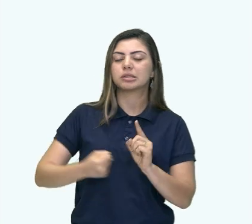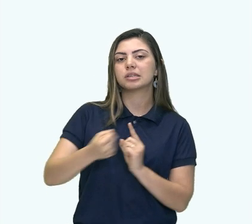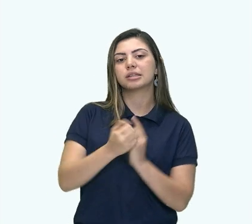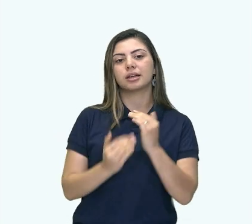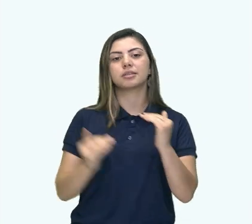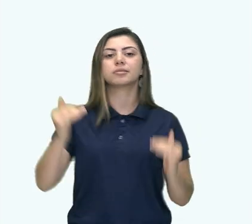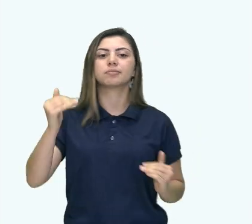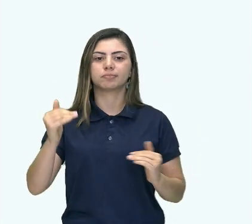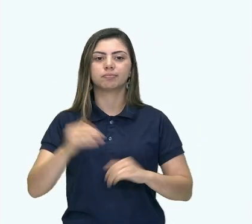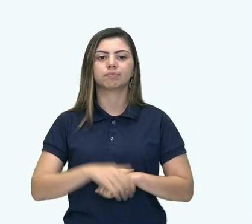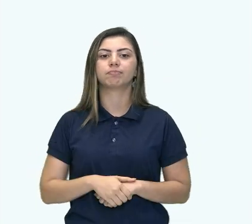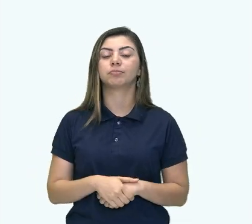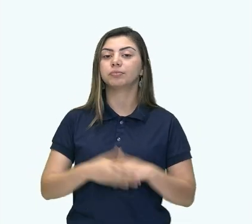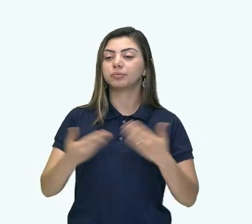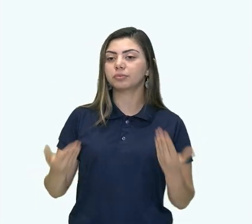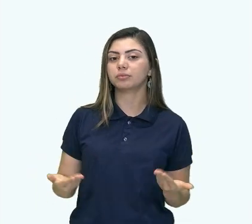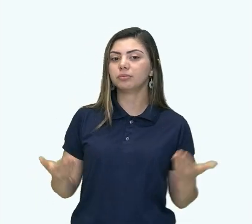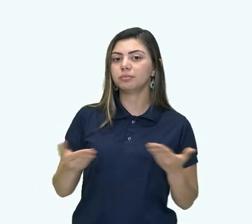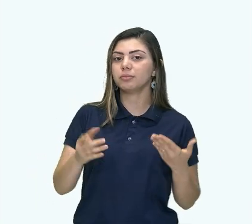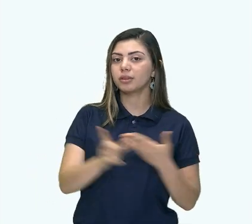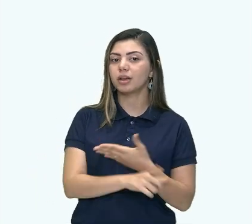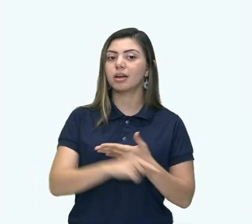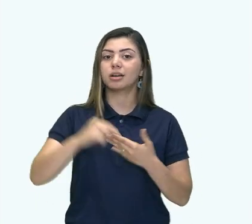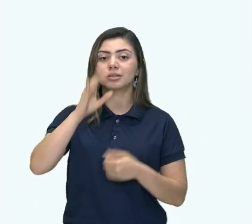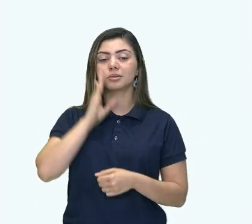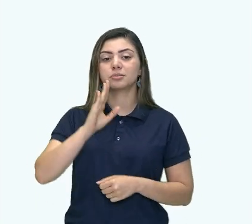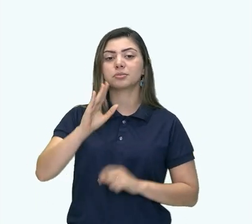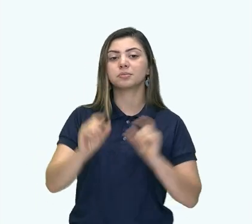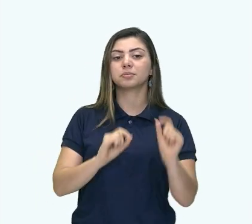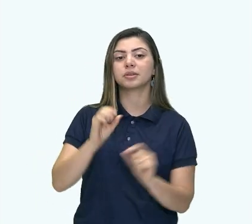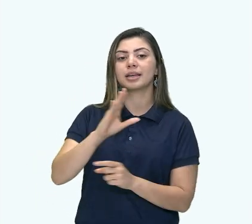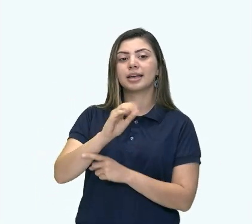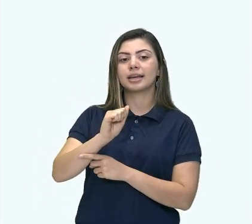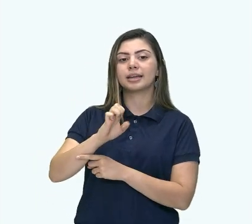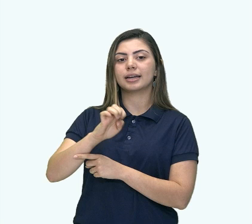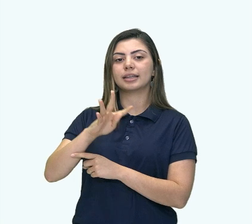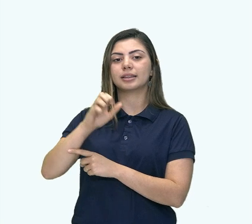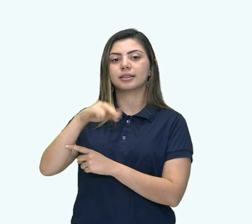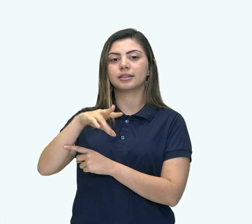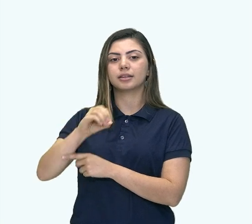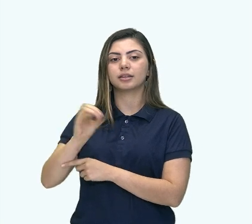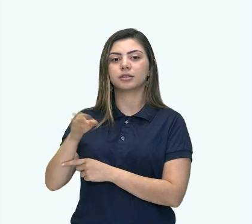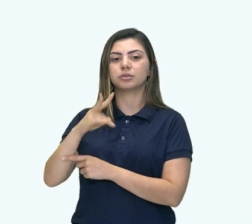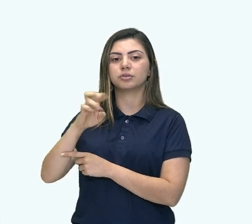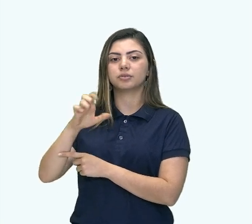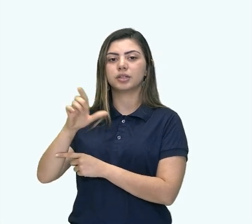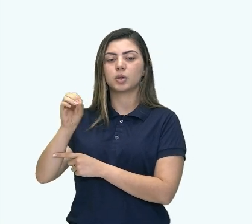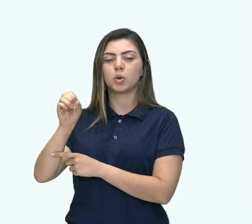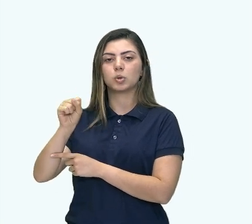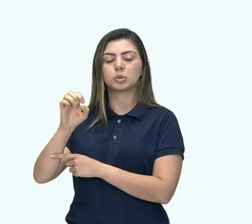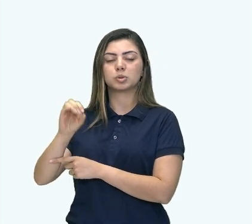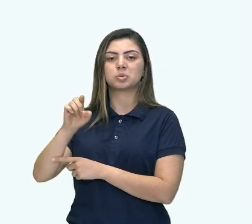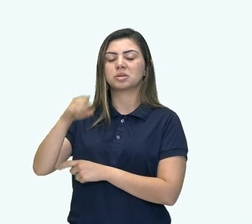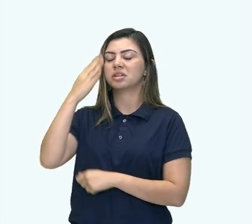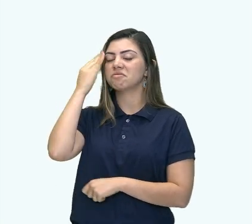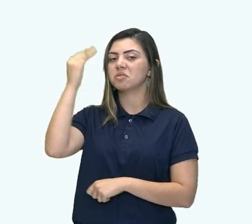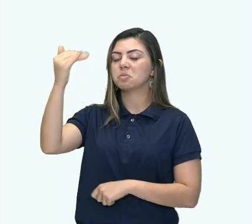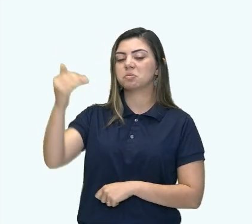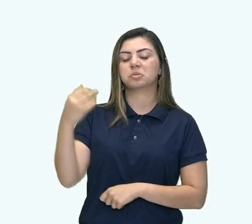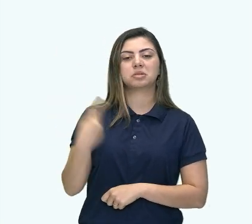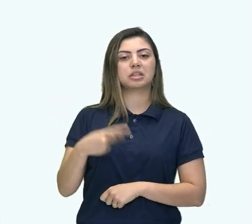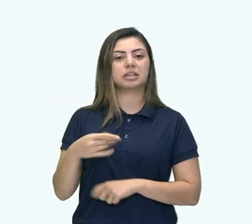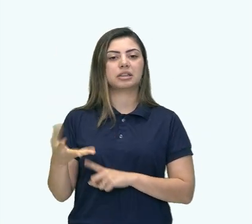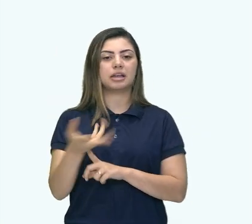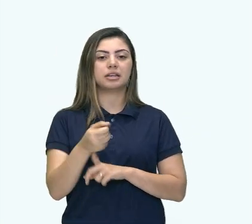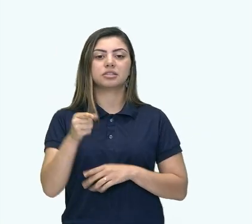sociais. Nosso primeiro artista, o nosso célebre Caetano Veloso, um dos grandes artistas brasileiros, nasceu